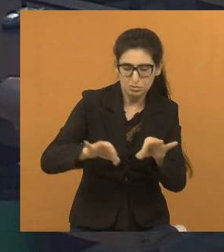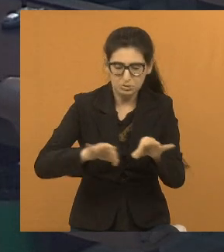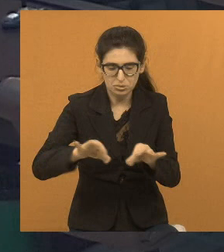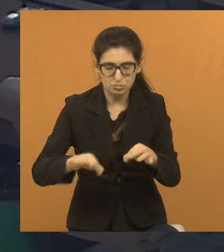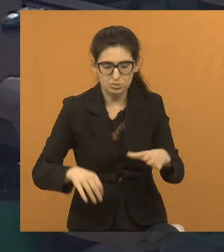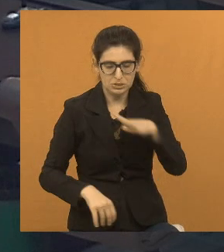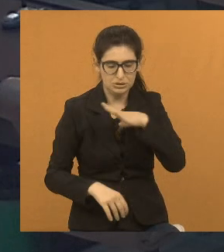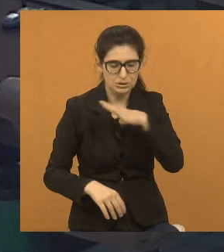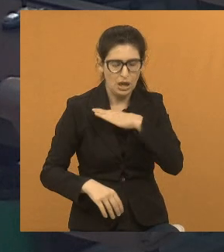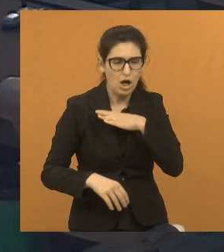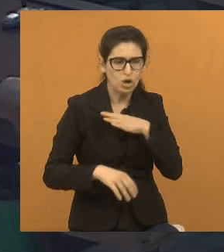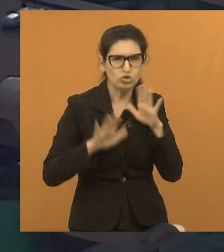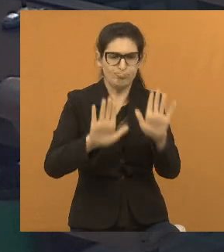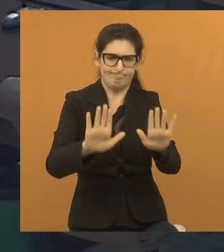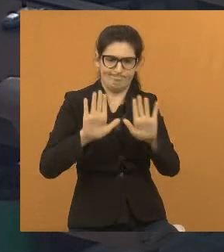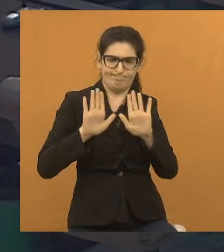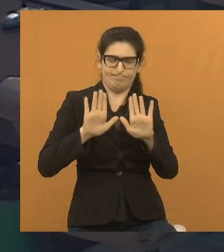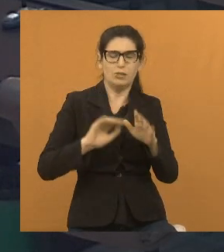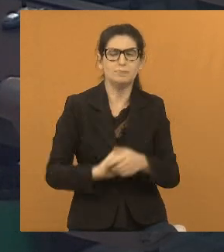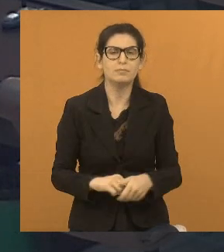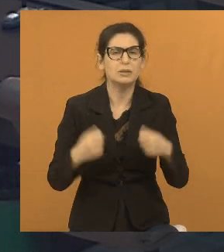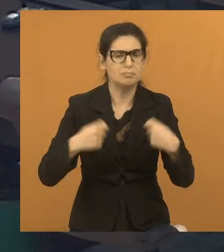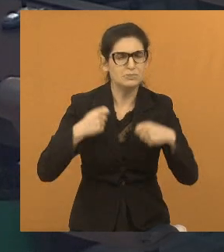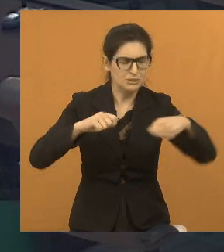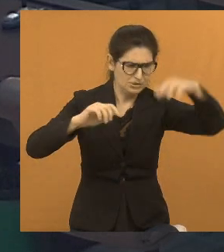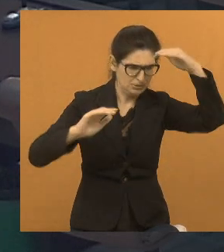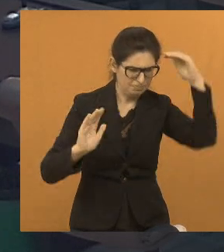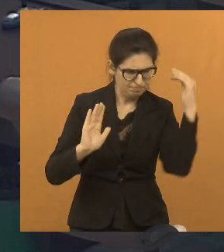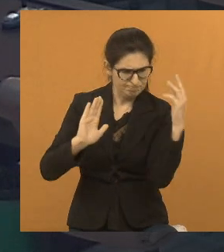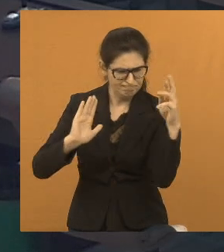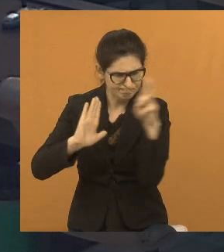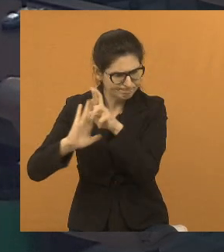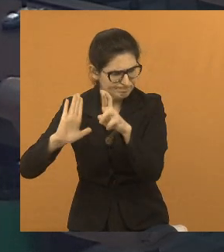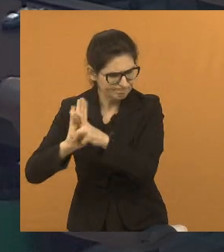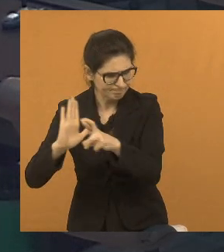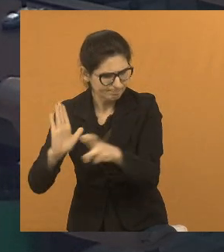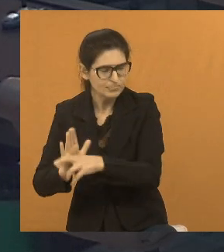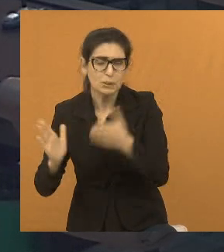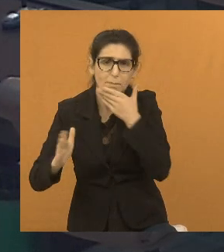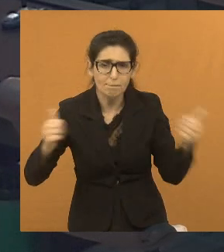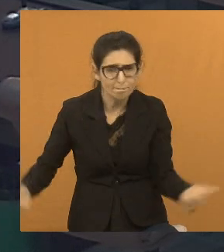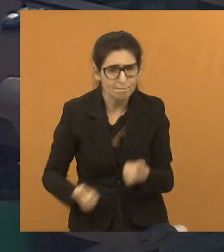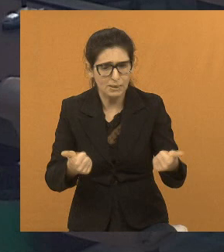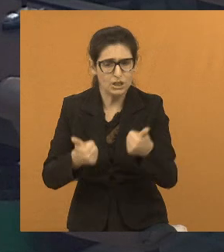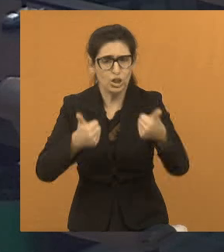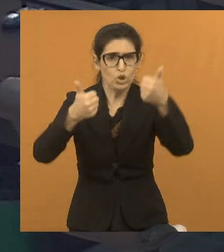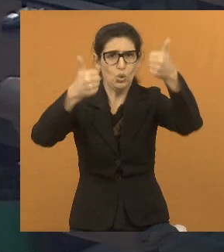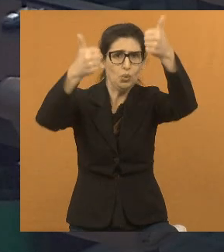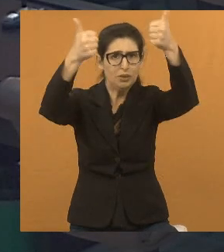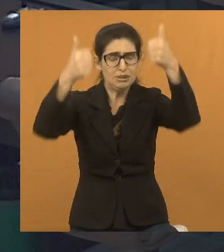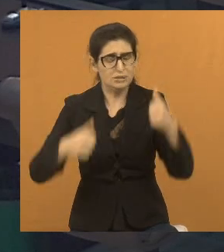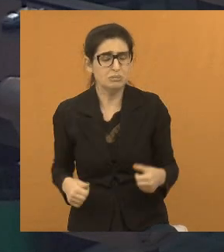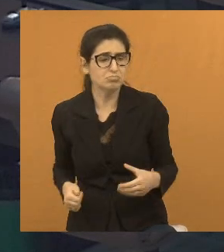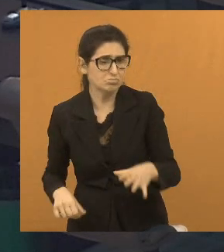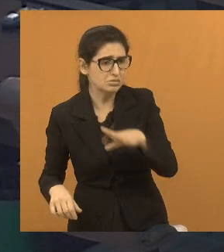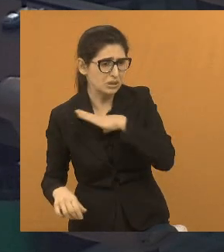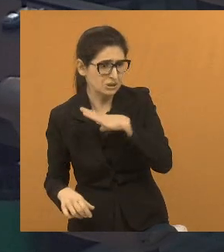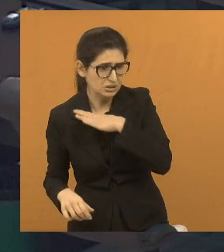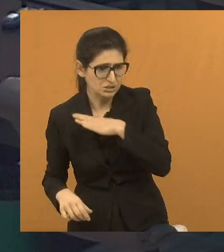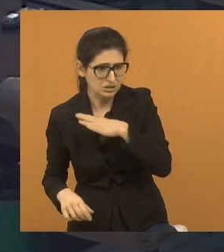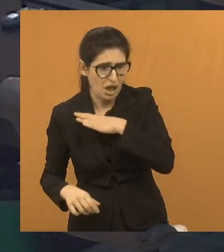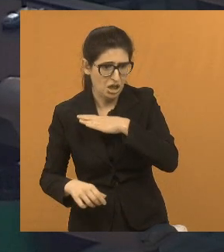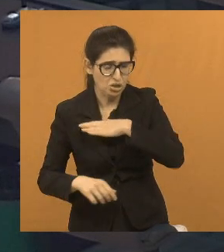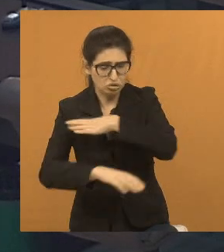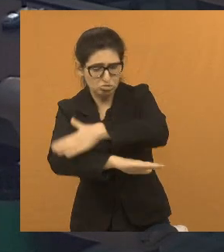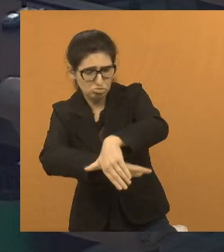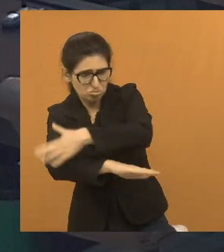uma série de intervenções que refletem uma melhoria à mobilidade urbana. Agora, com